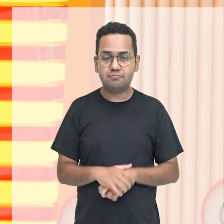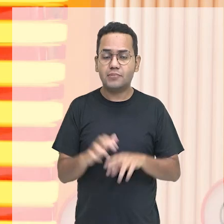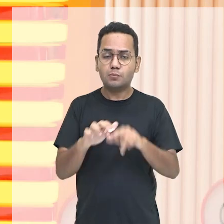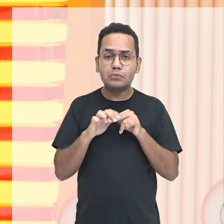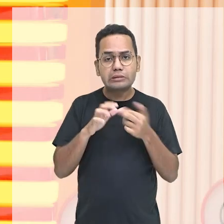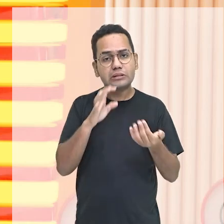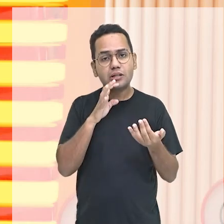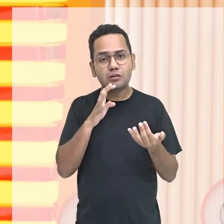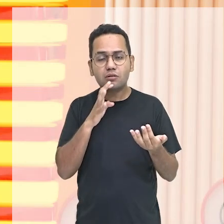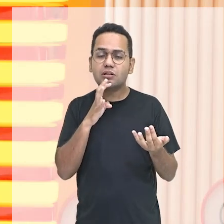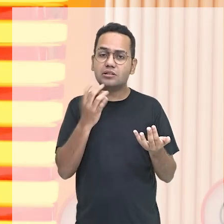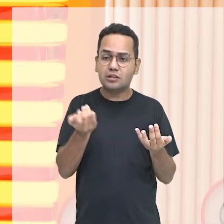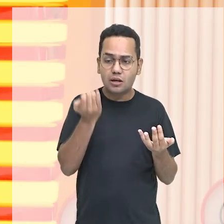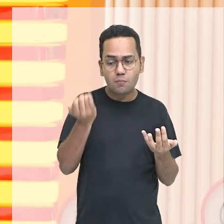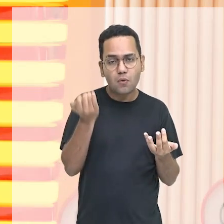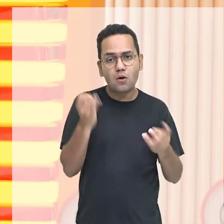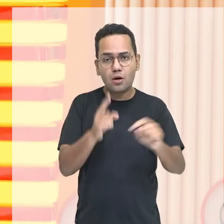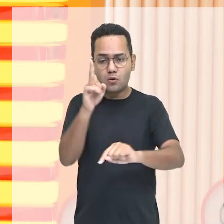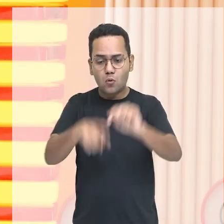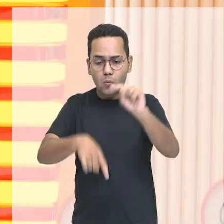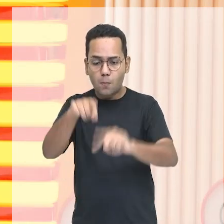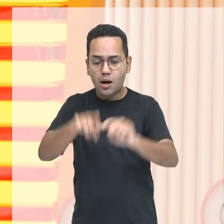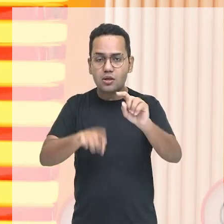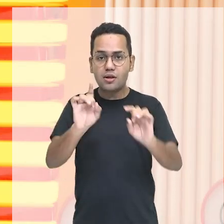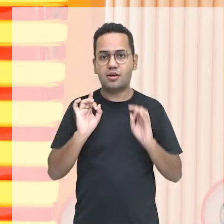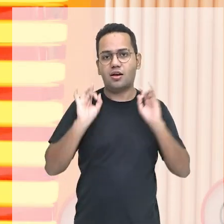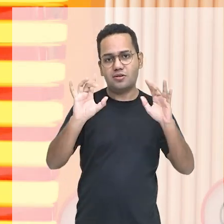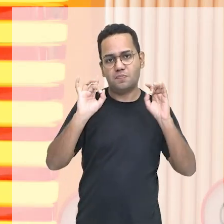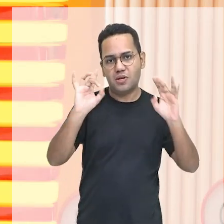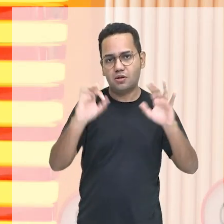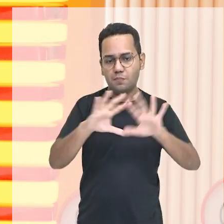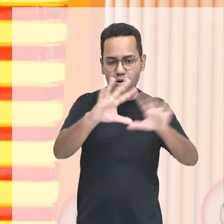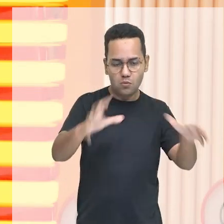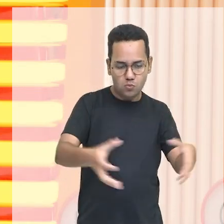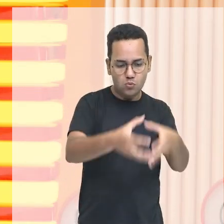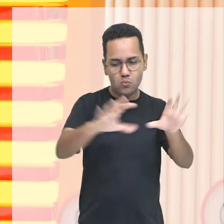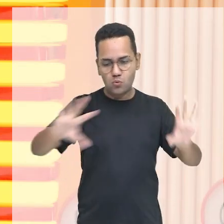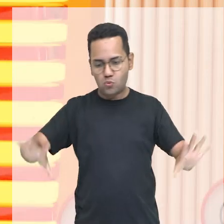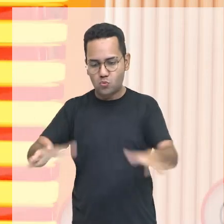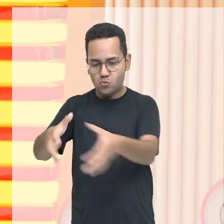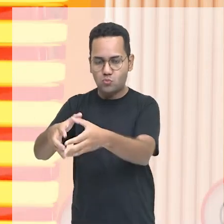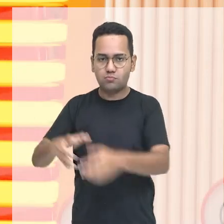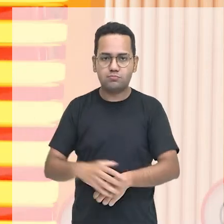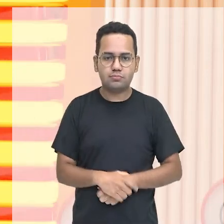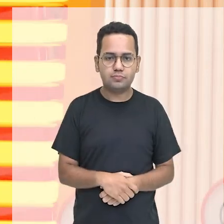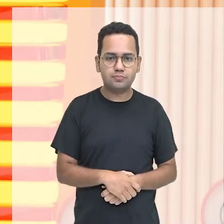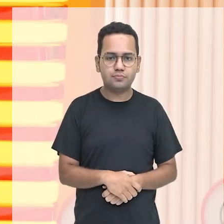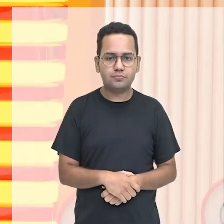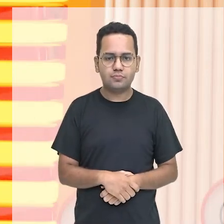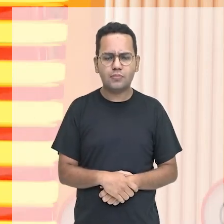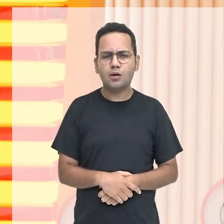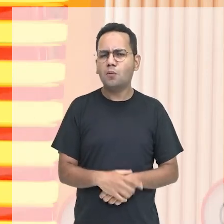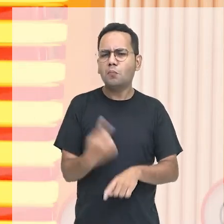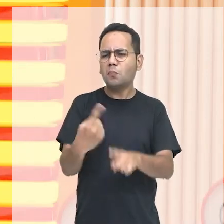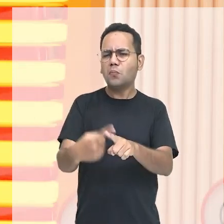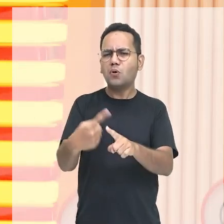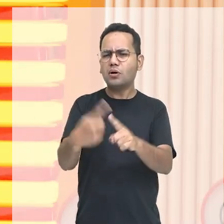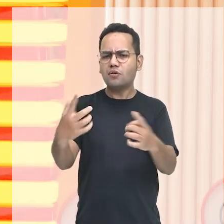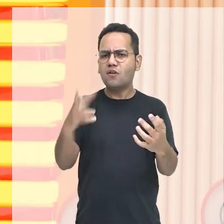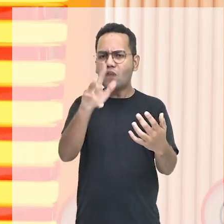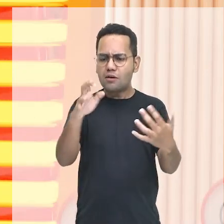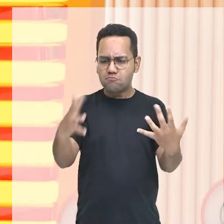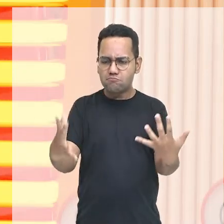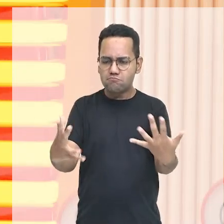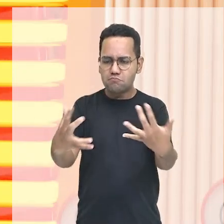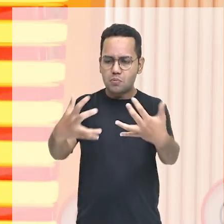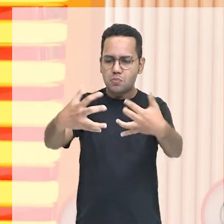entender o objeto que é sagrado para determinado povo e para determinada cultura. E aí as culturas se fundem, as religiões